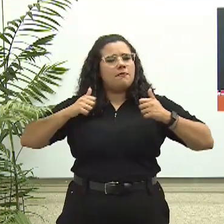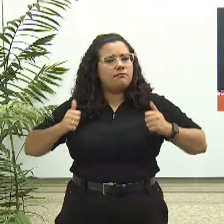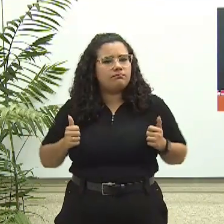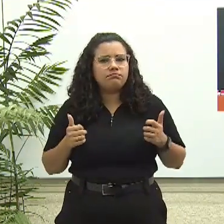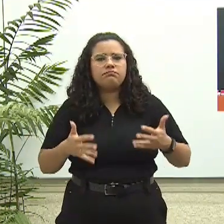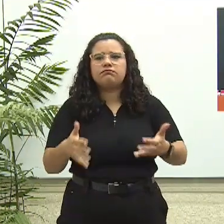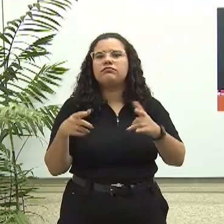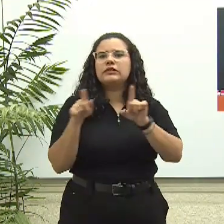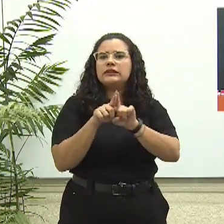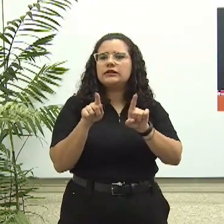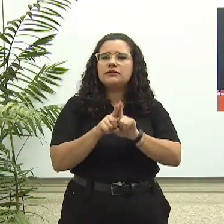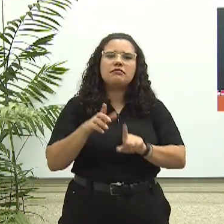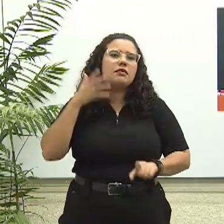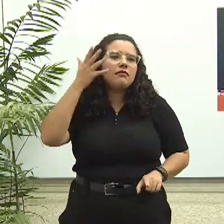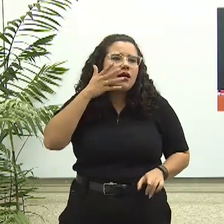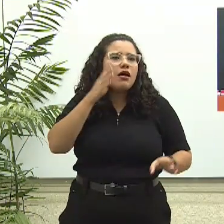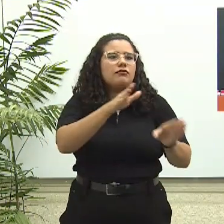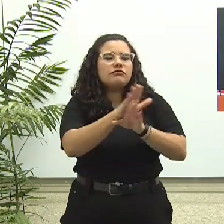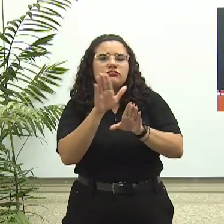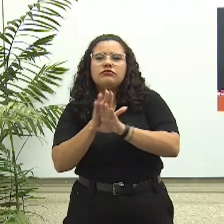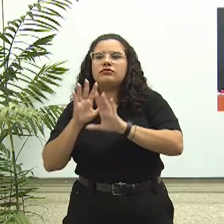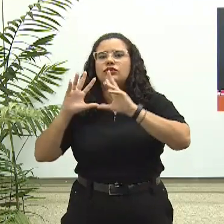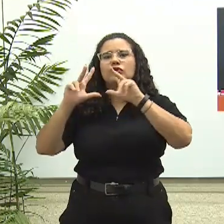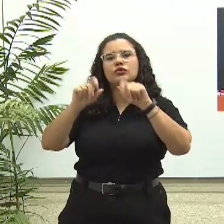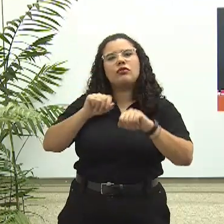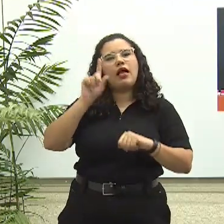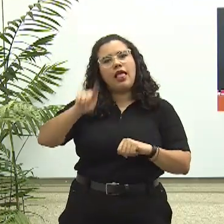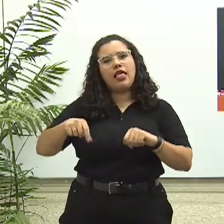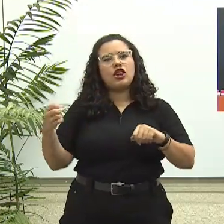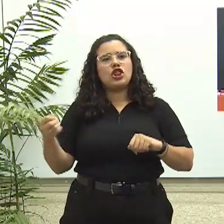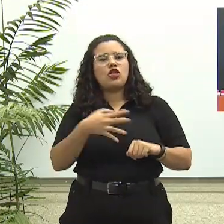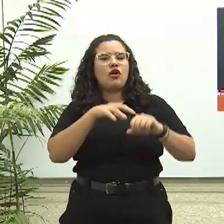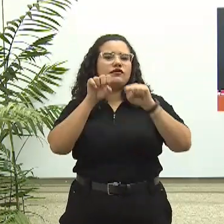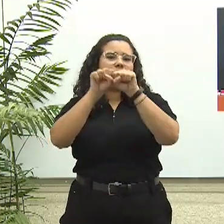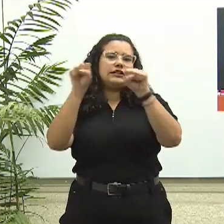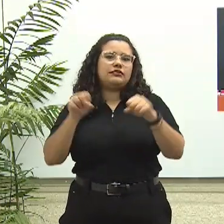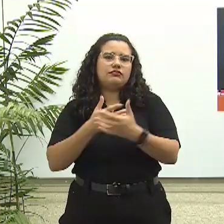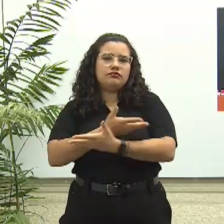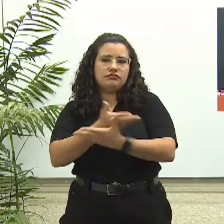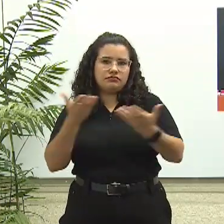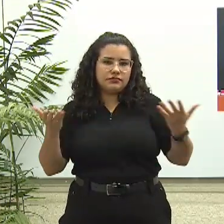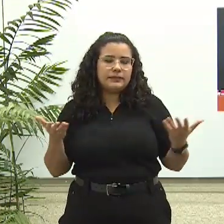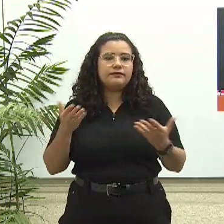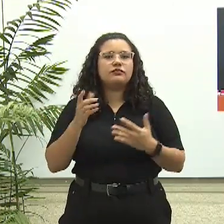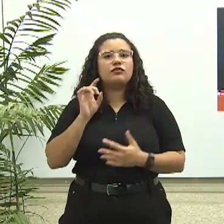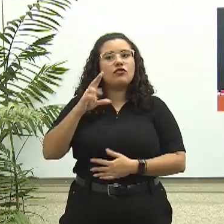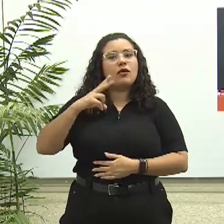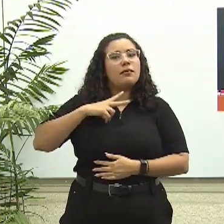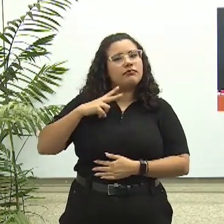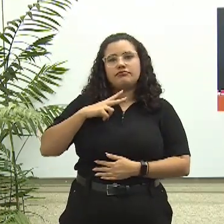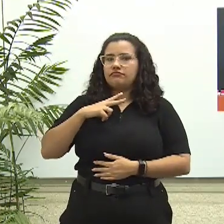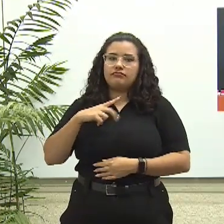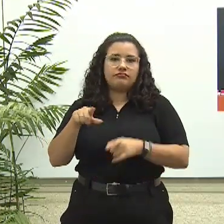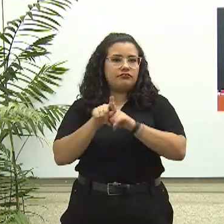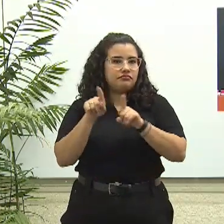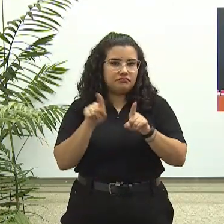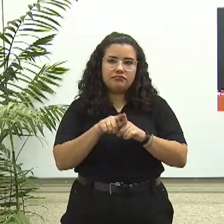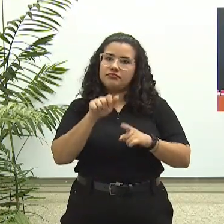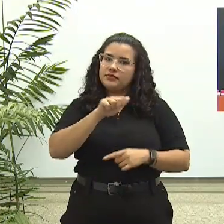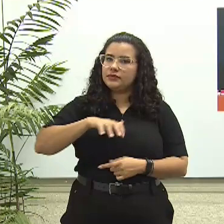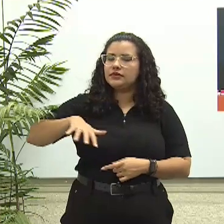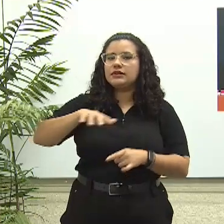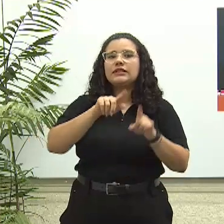o novo Mantra do nosso sistema é isso cada C vez mais penetra nas redes não só privadas como também públicas